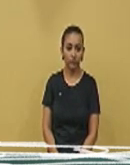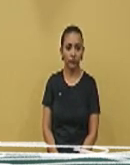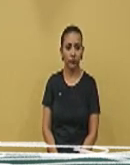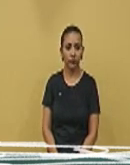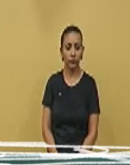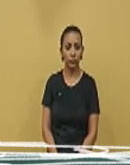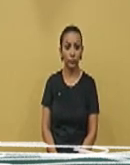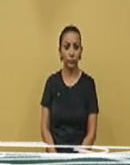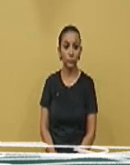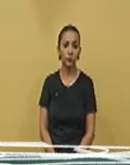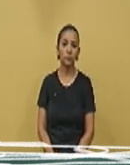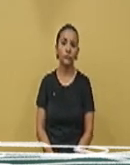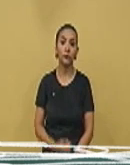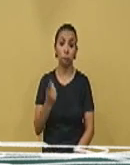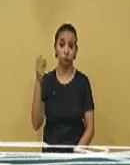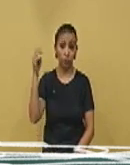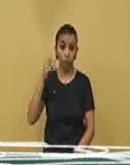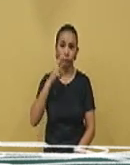Você tem um minuto.